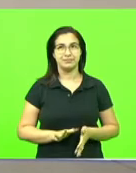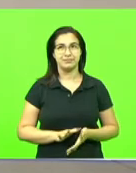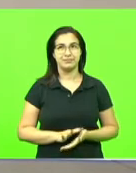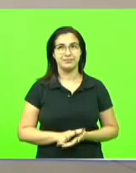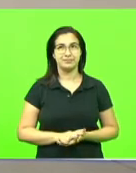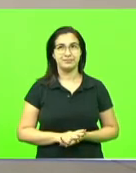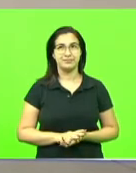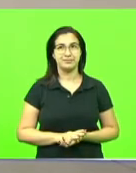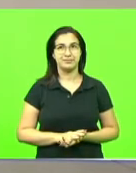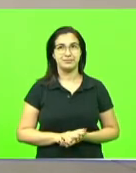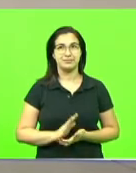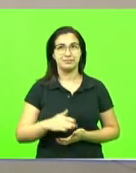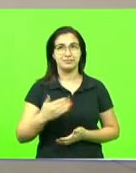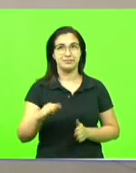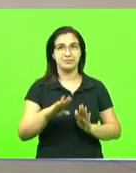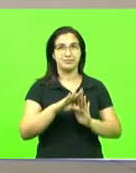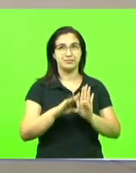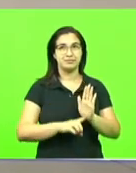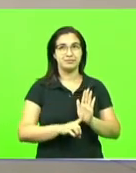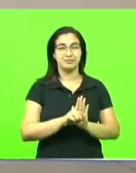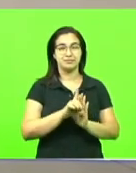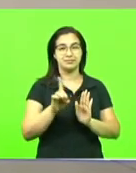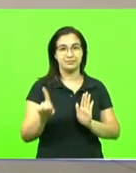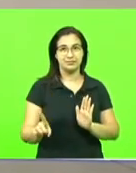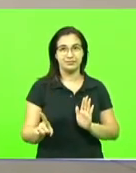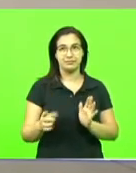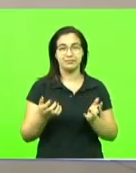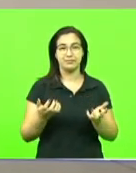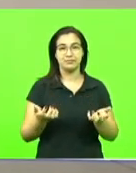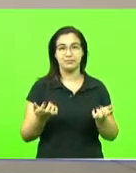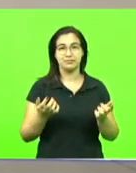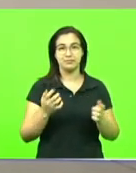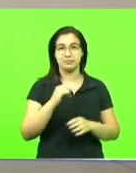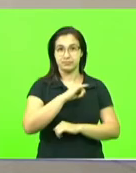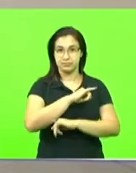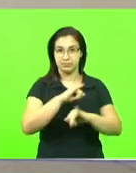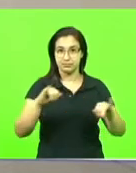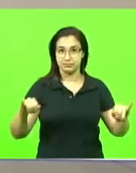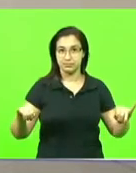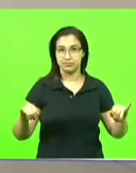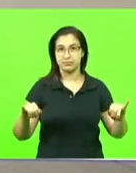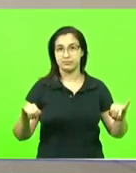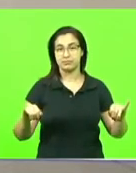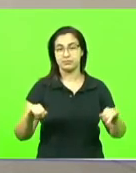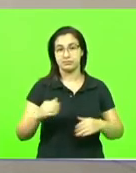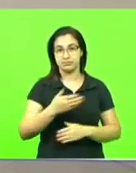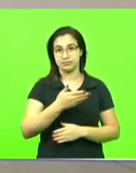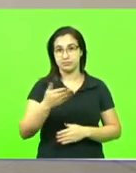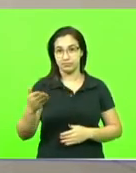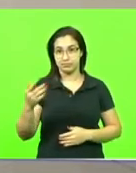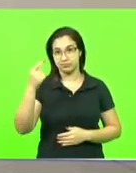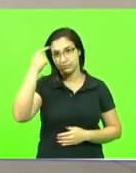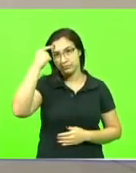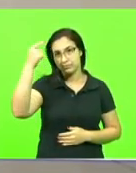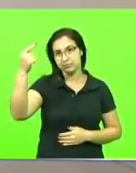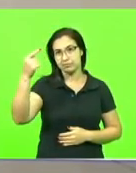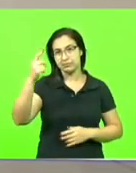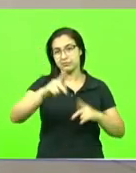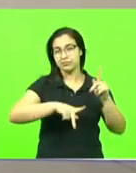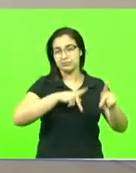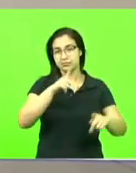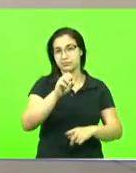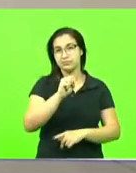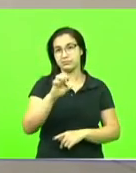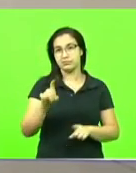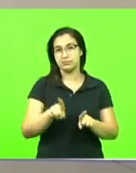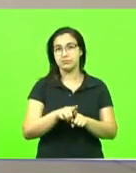após a ordem do dia, eu só gostaria de comunicar e avisar, de comunicar e lembrar os catarinenses, bem como os deputados